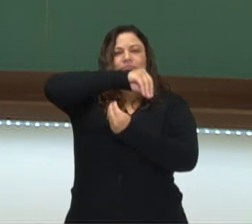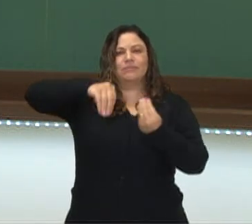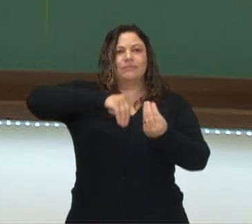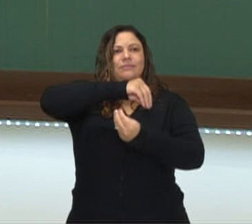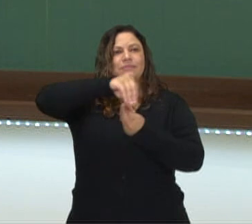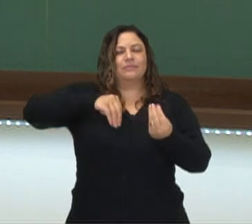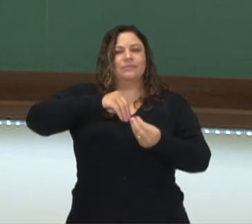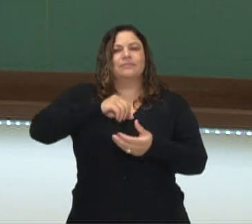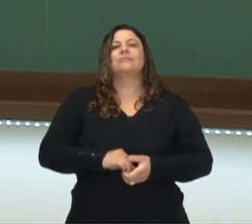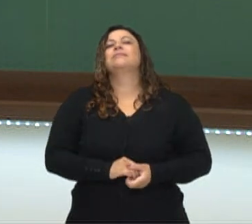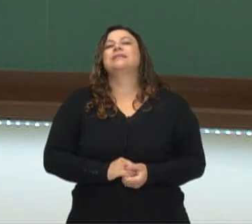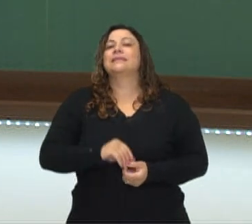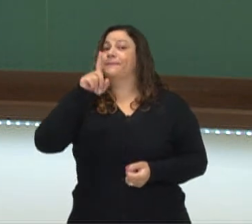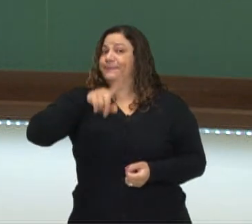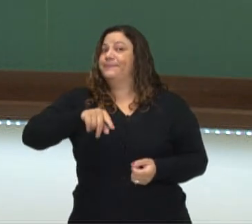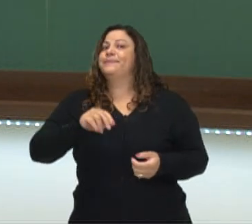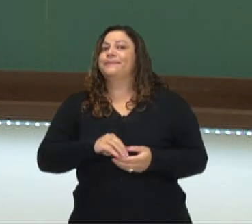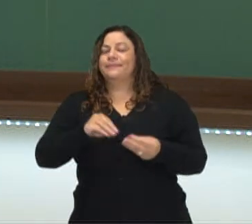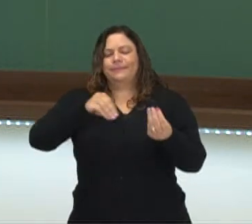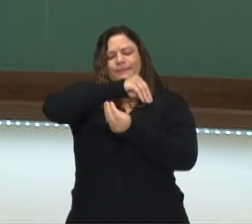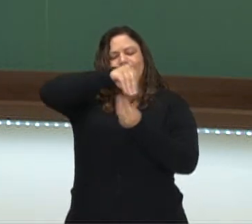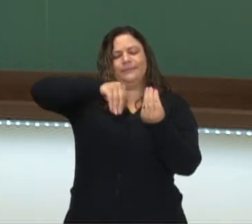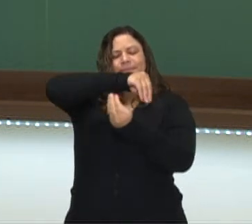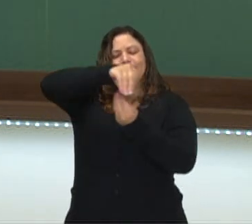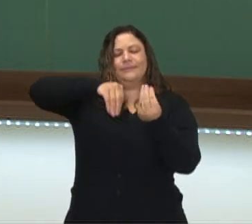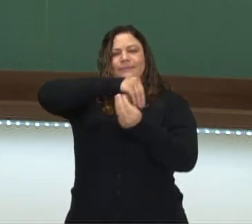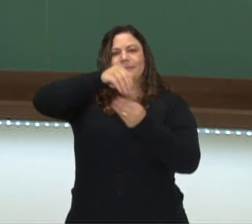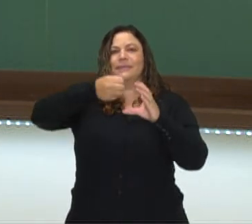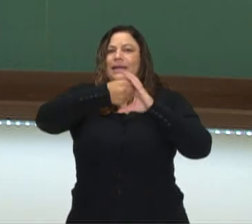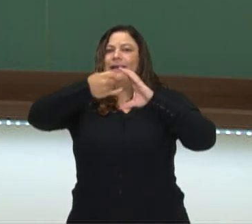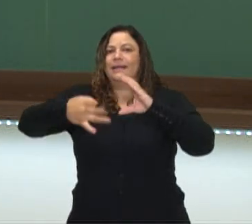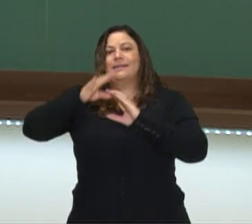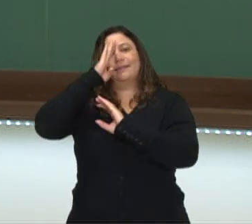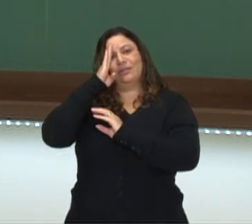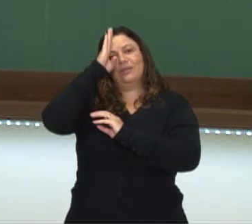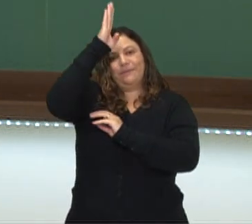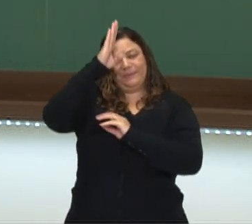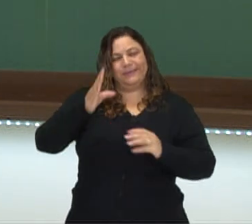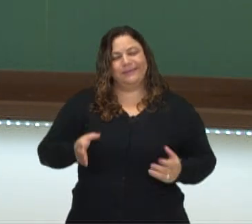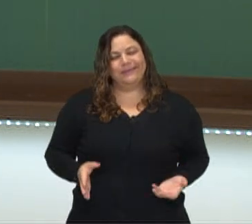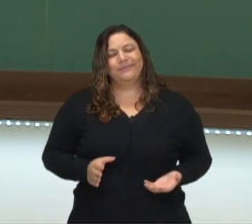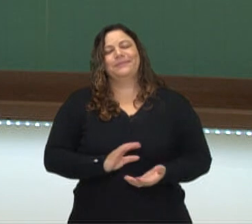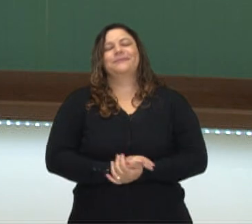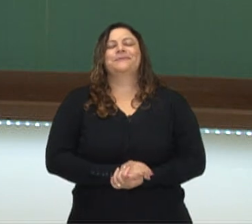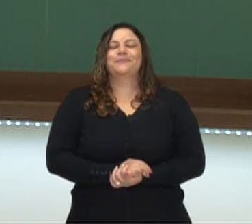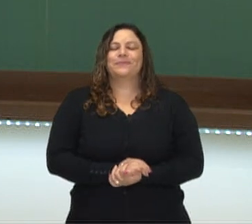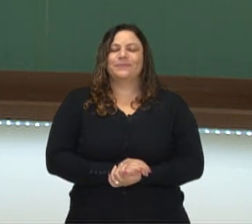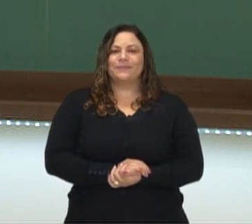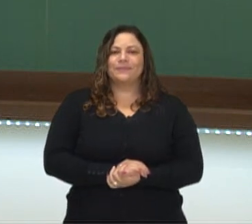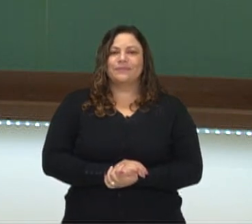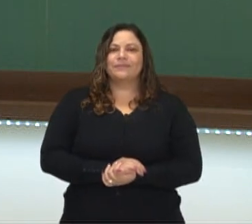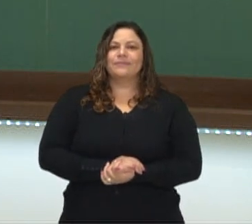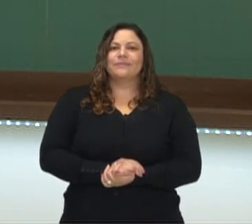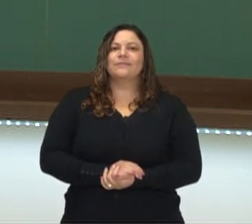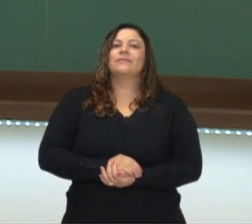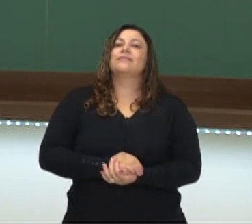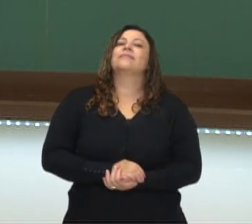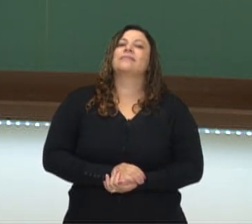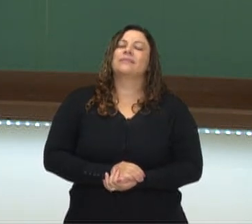físico, não precisa ser de regra uma substância líquida. O solvente, sim. Aqui nós temos o exemplo de